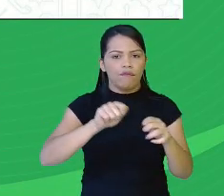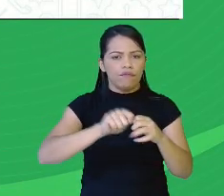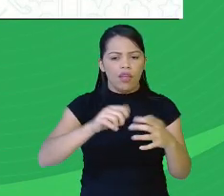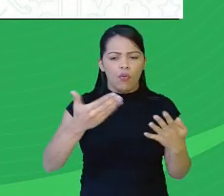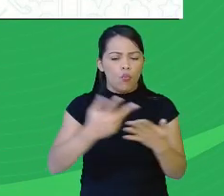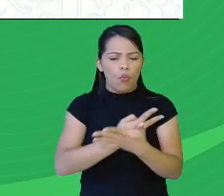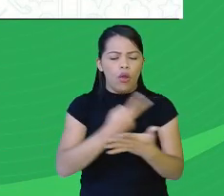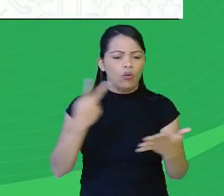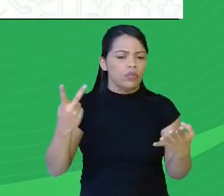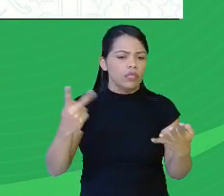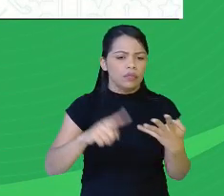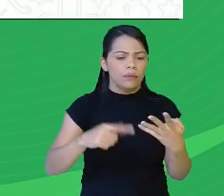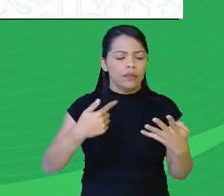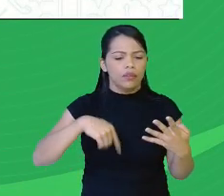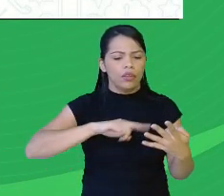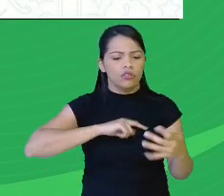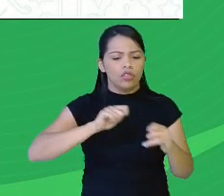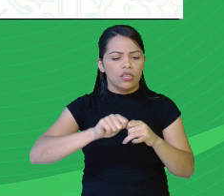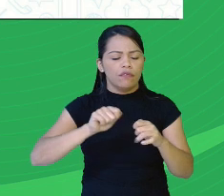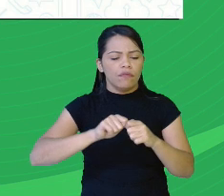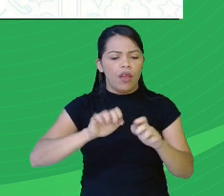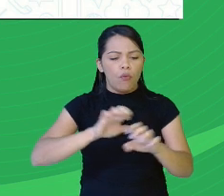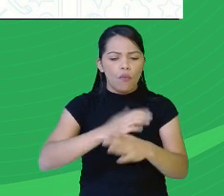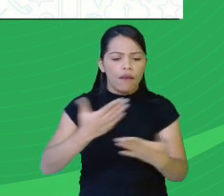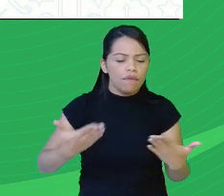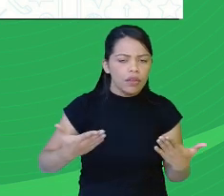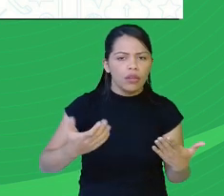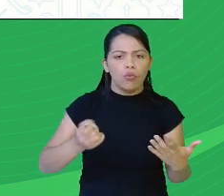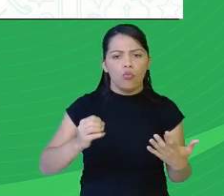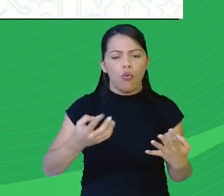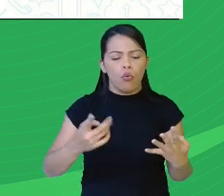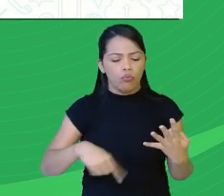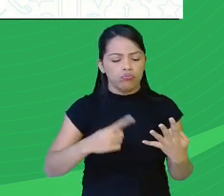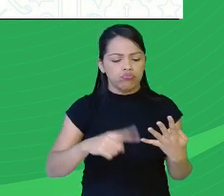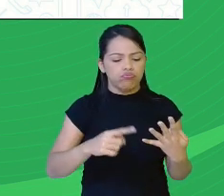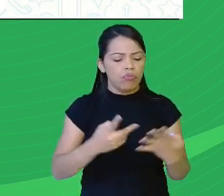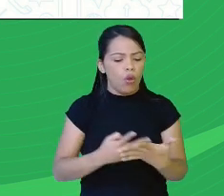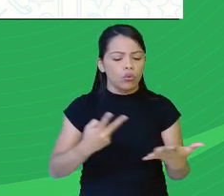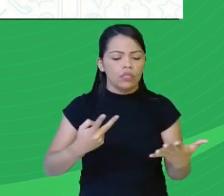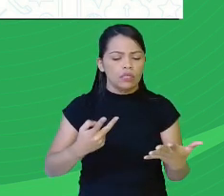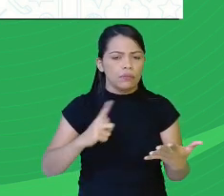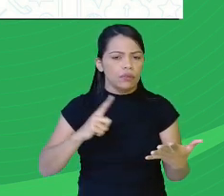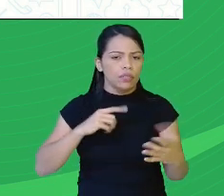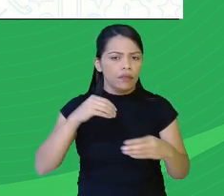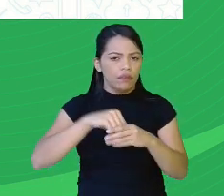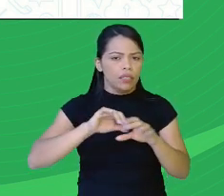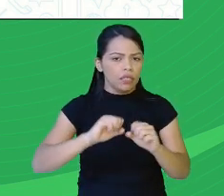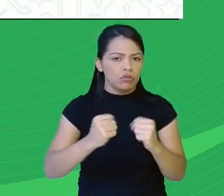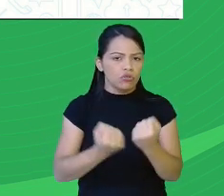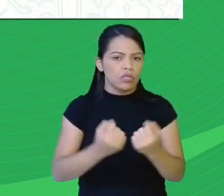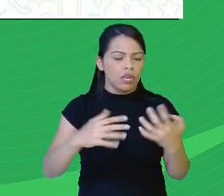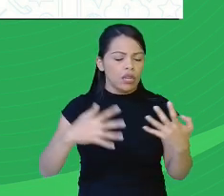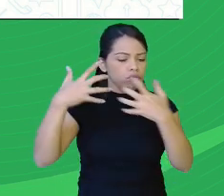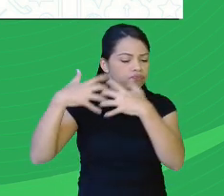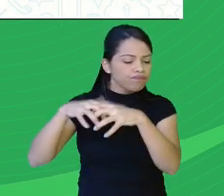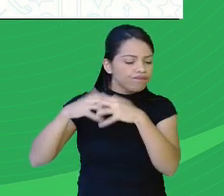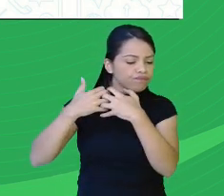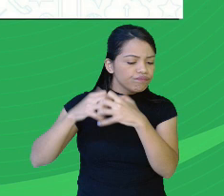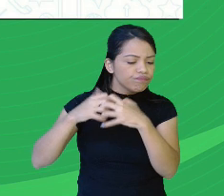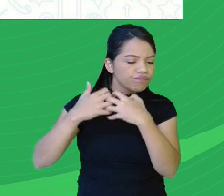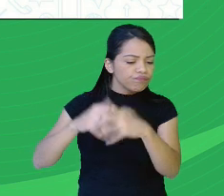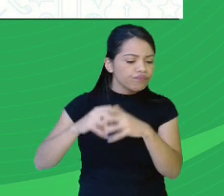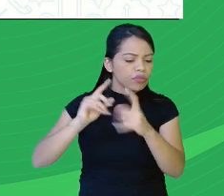fato ou de um evento. Algo aconteceu, ele vai refletir sobre aquilo e vai escrever ali a